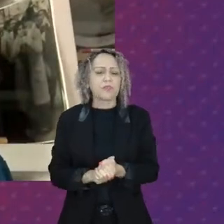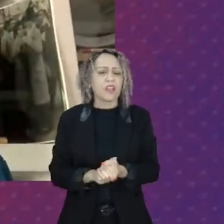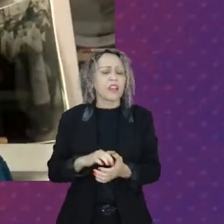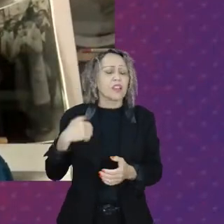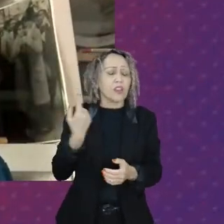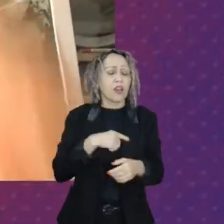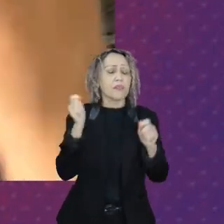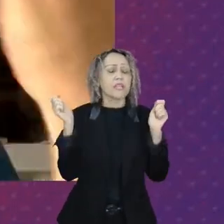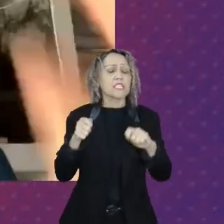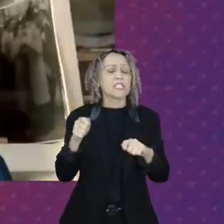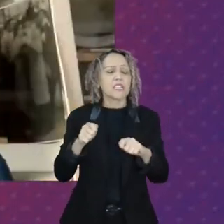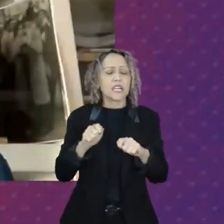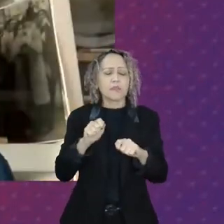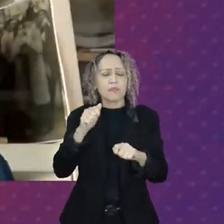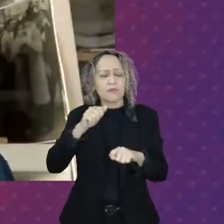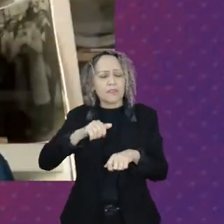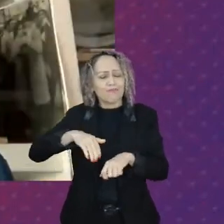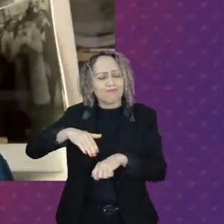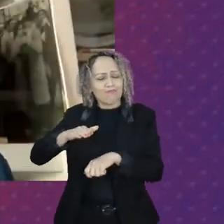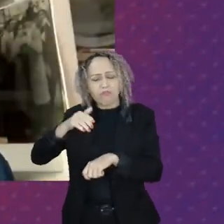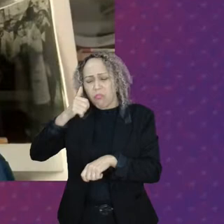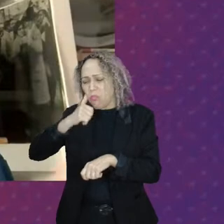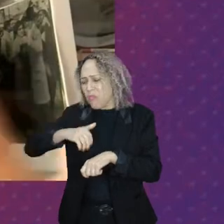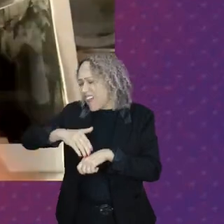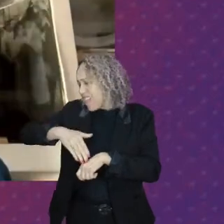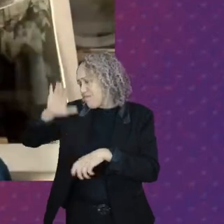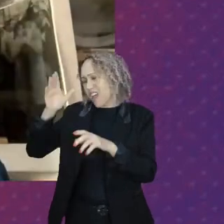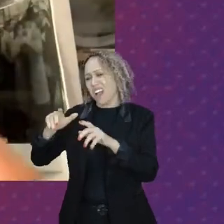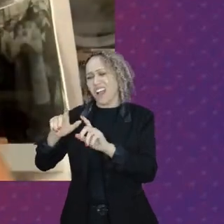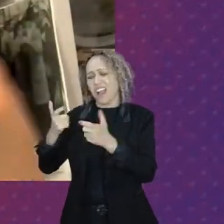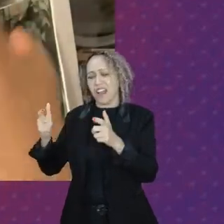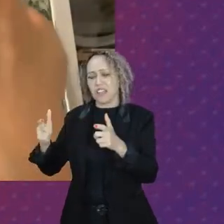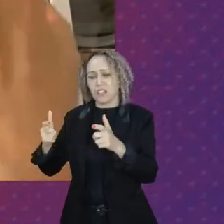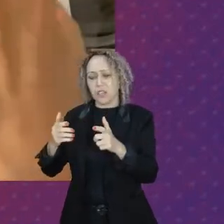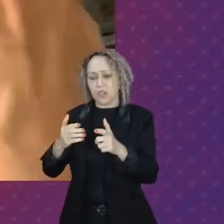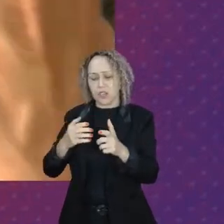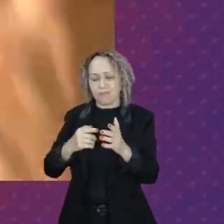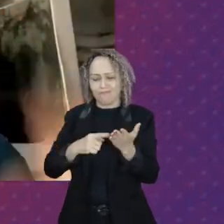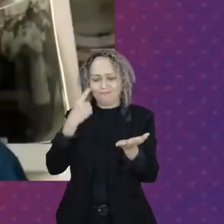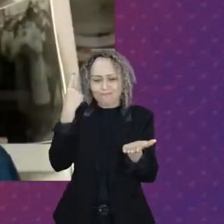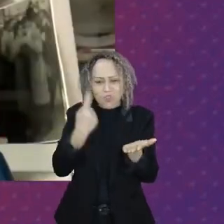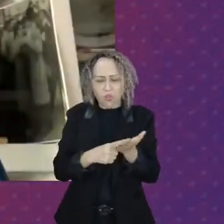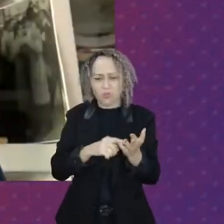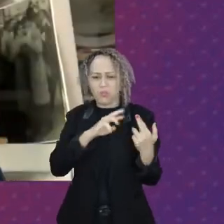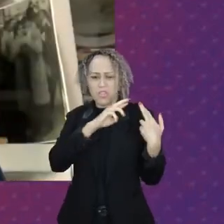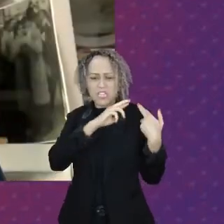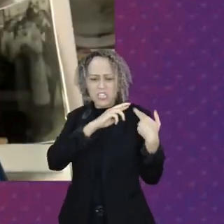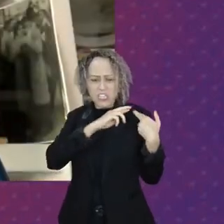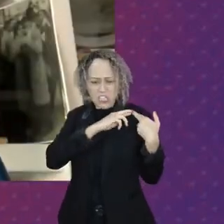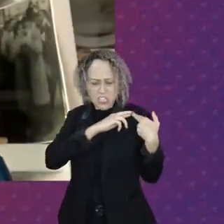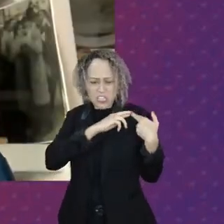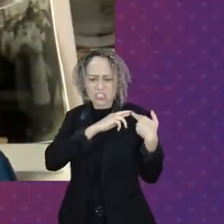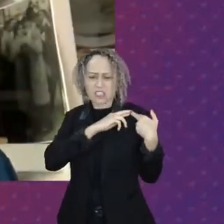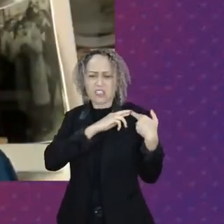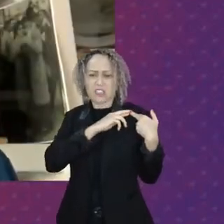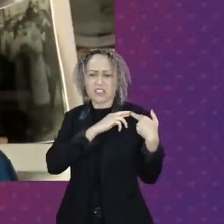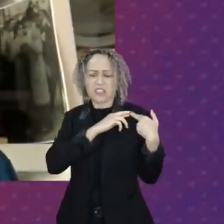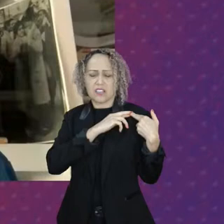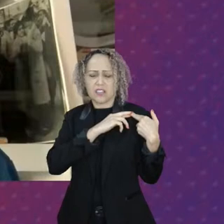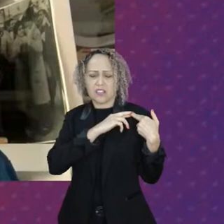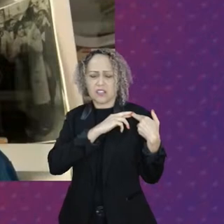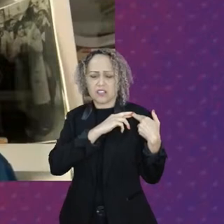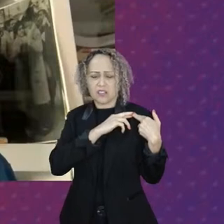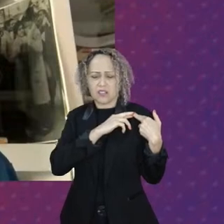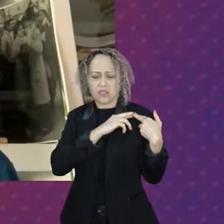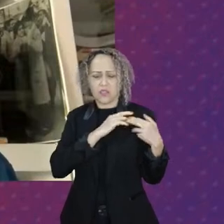Porque tanto os governadores do PT ou os governadores progressistas, quanto